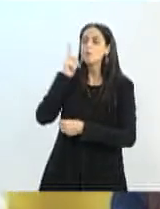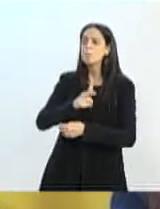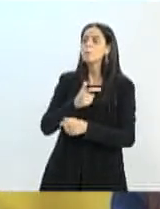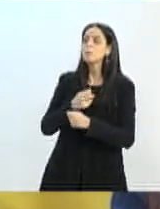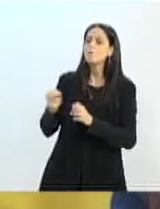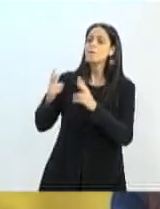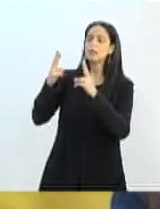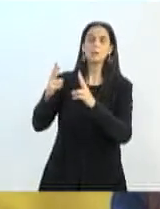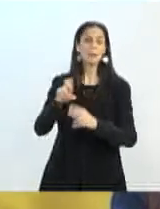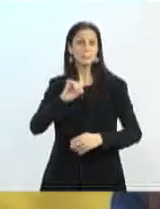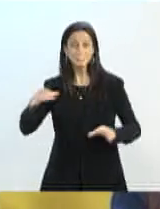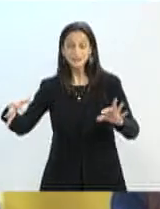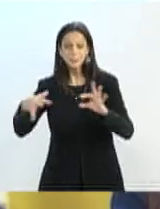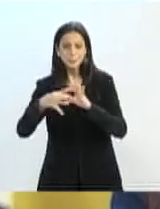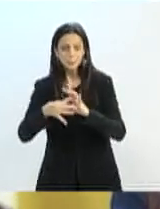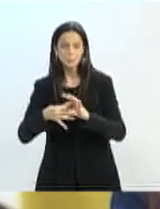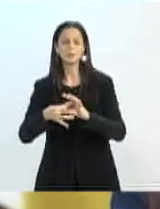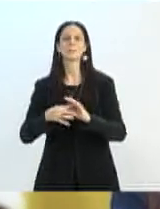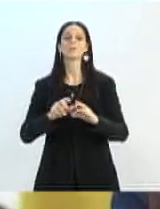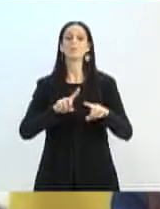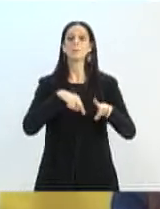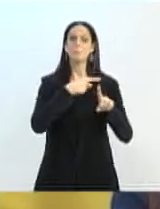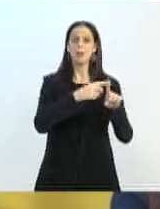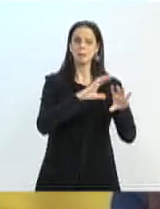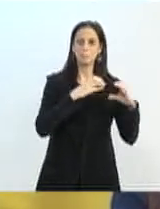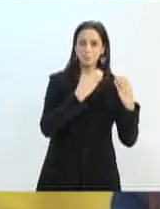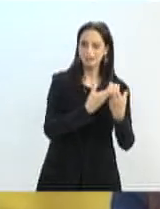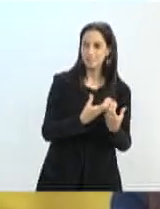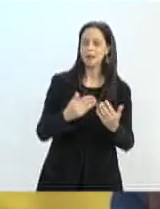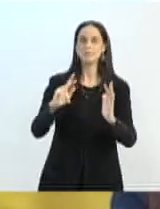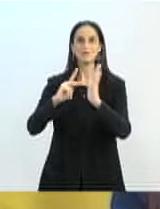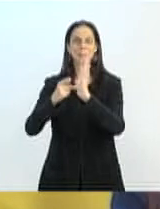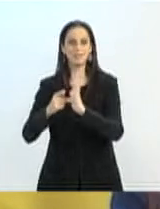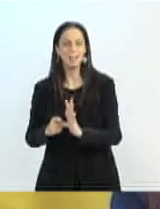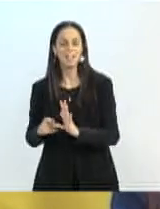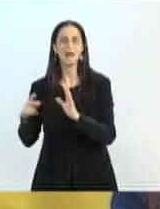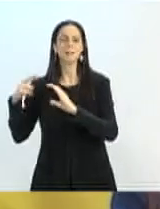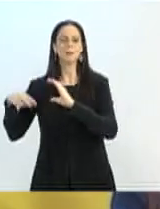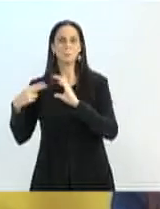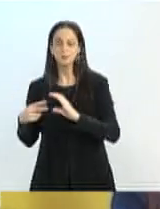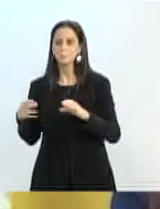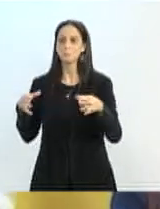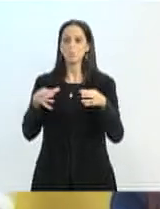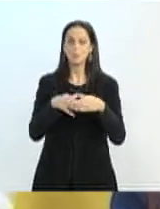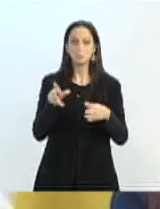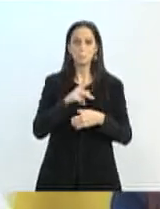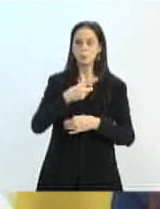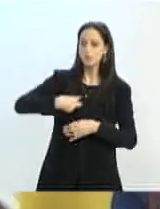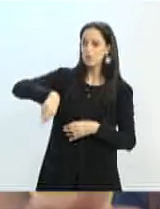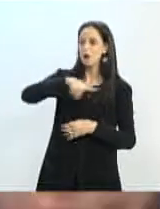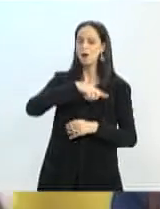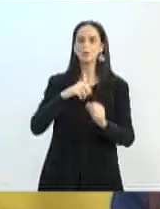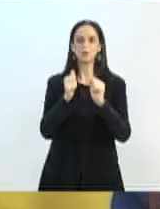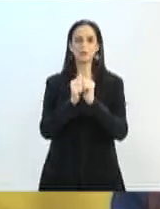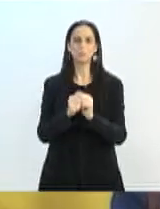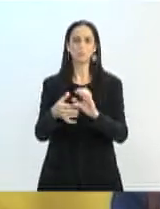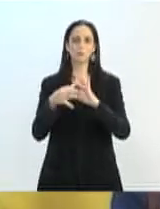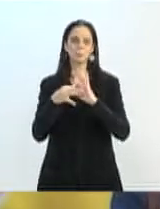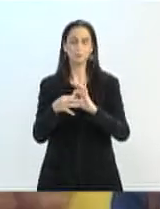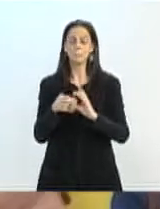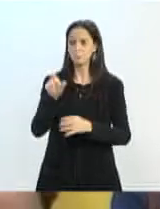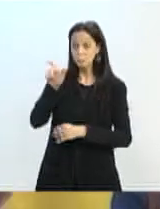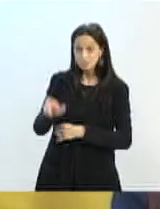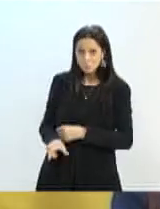estão aqui apoiando e junto com toda a comunidade, mostrando que nós, e que principalmente vocês, não são os vilões. Quem é o vilão é quem está devendo, e está devendo muito